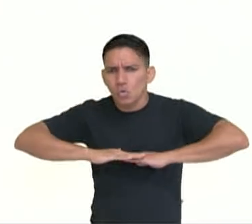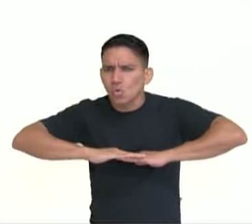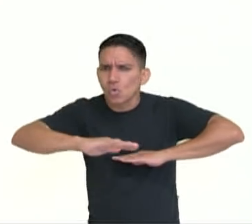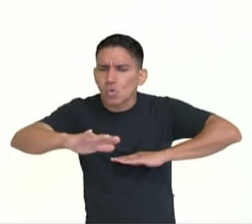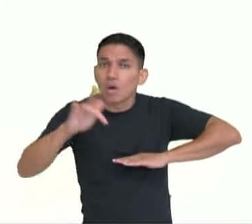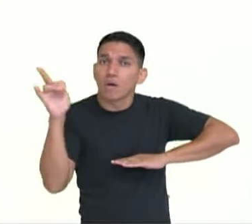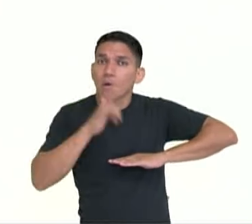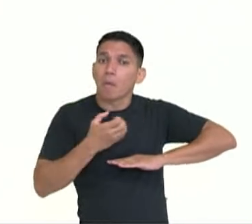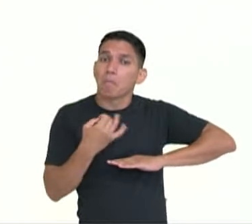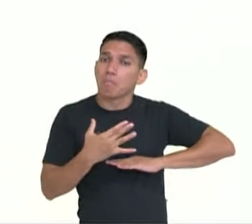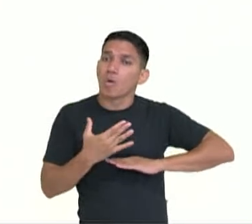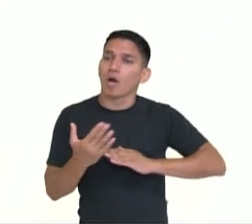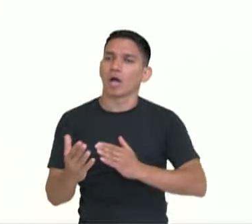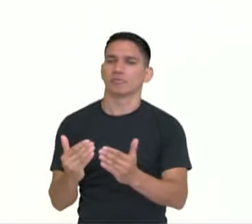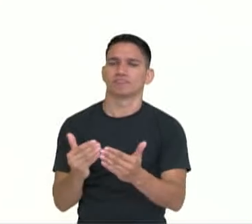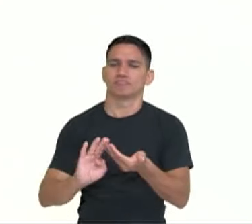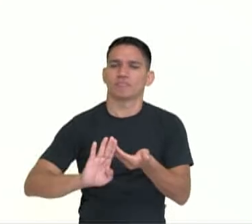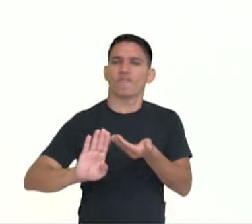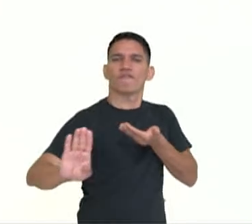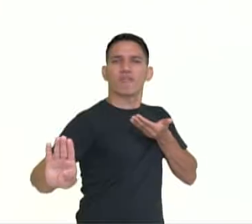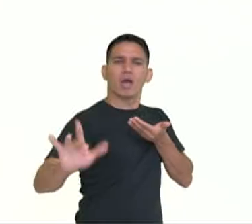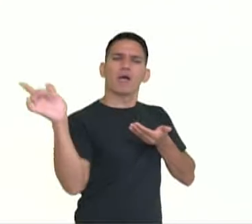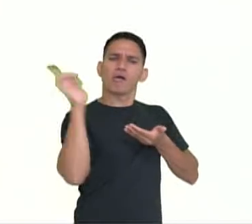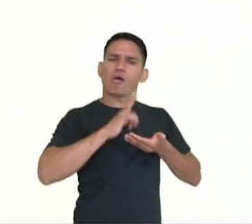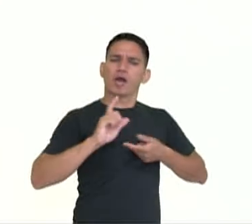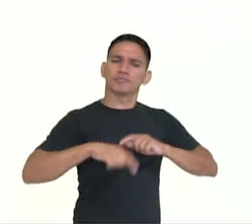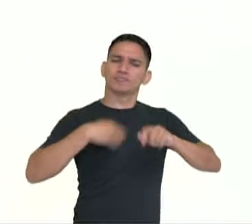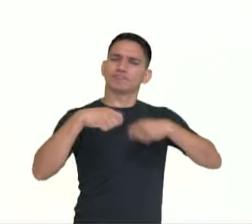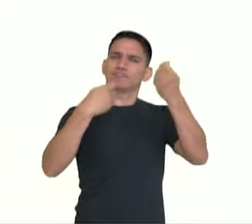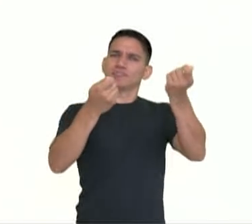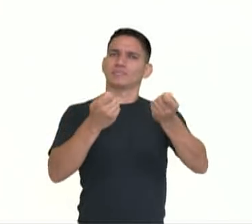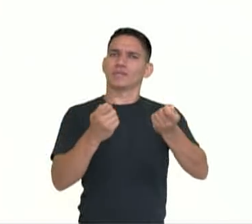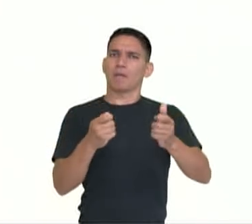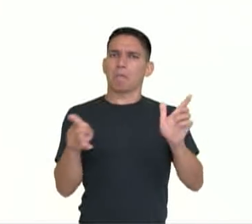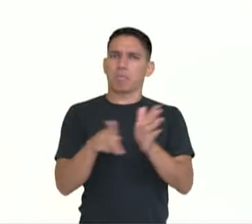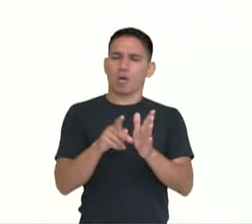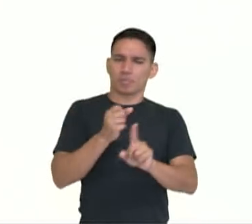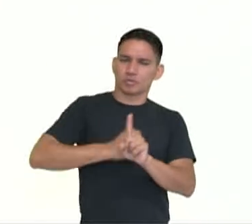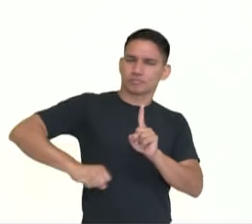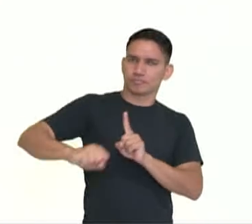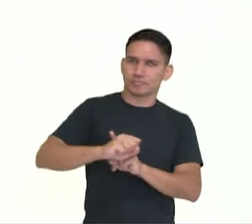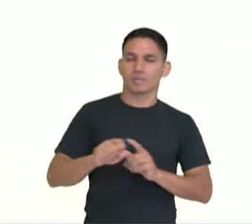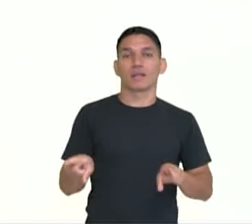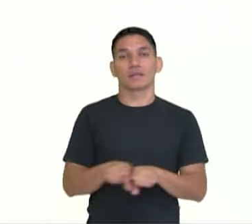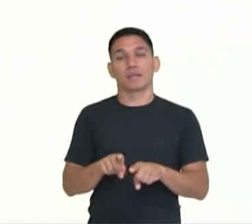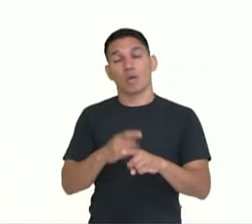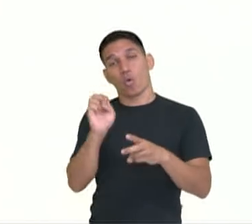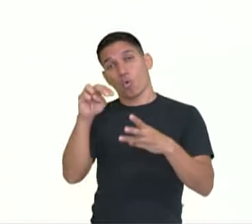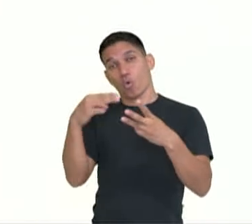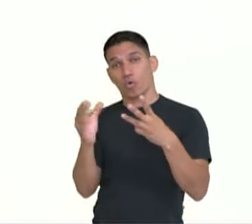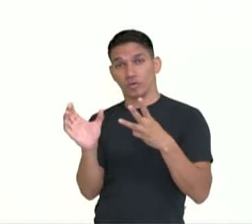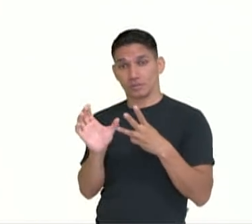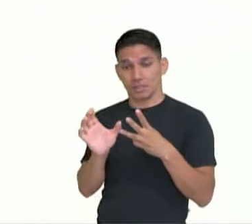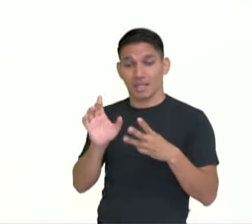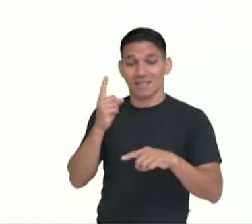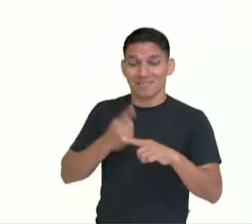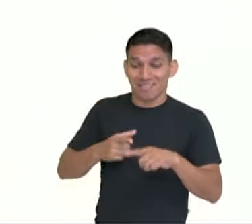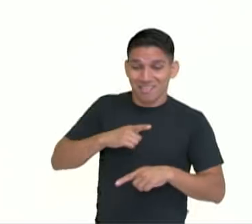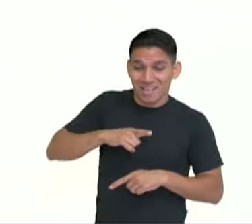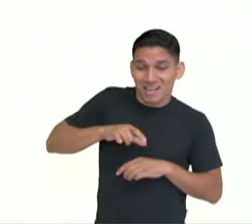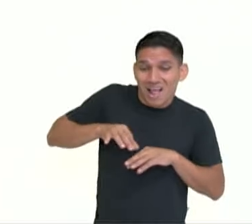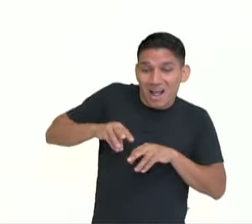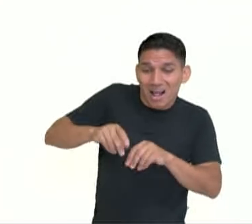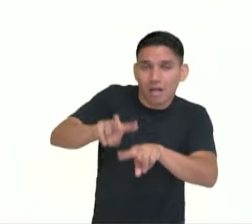ao isolamento necessário para o crescimento socioeconômico. Ou letra C, possuir uma área agricultável